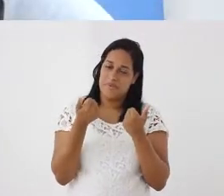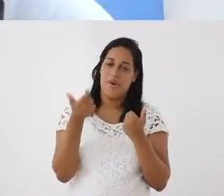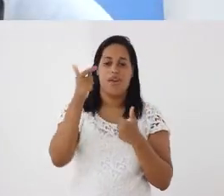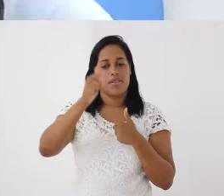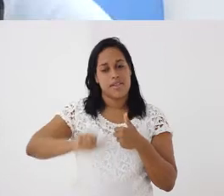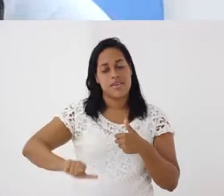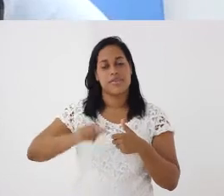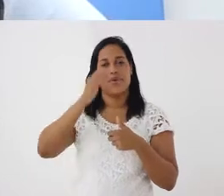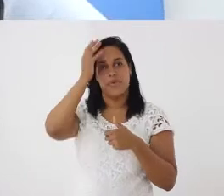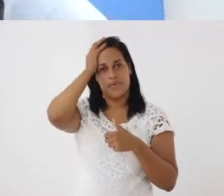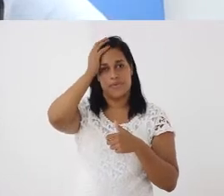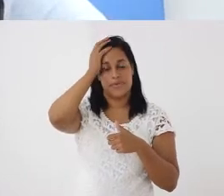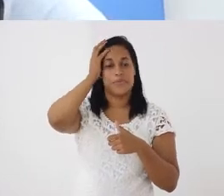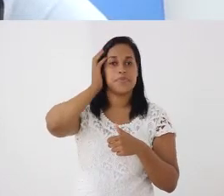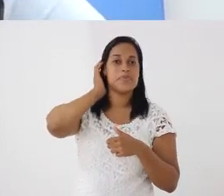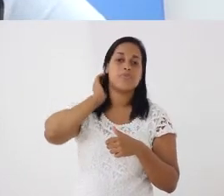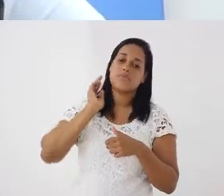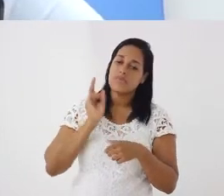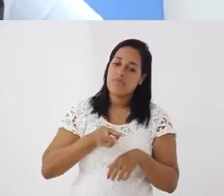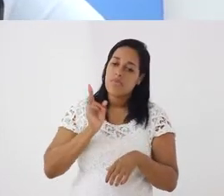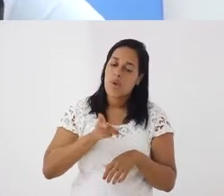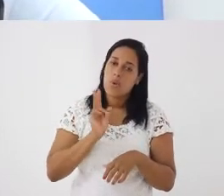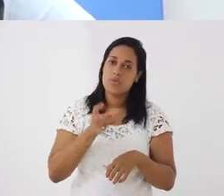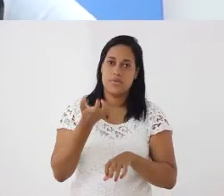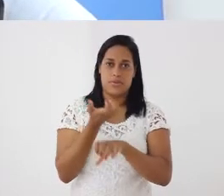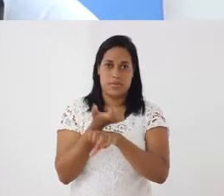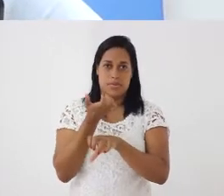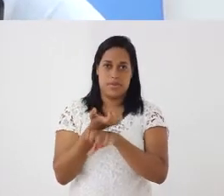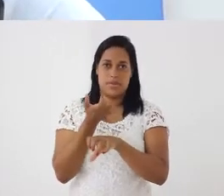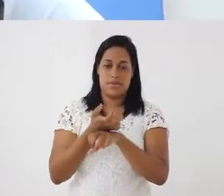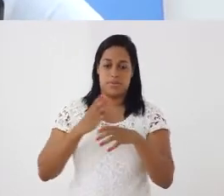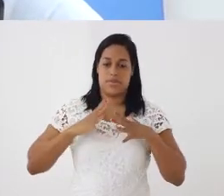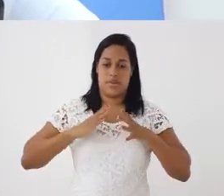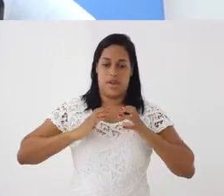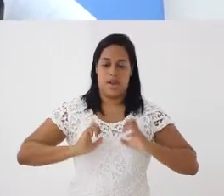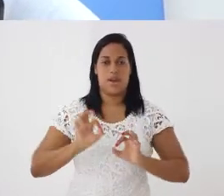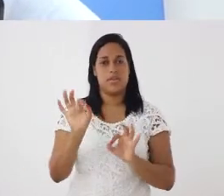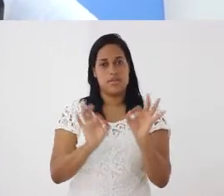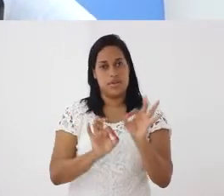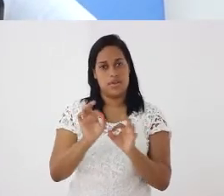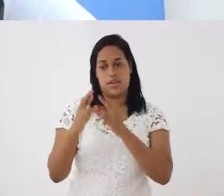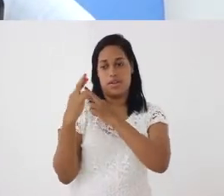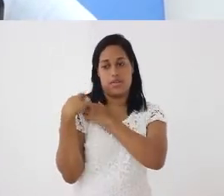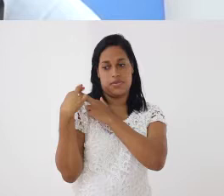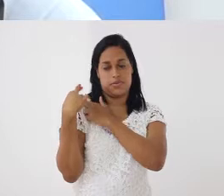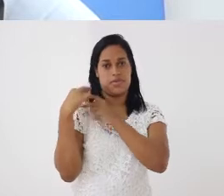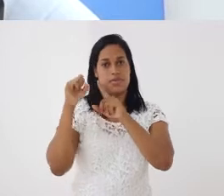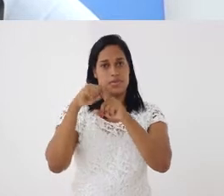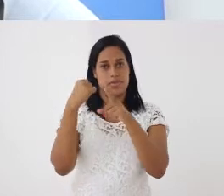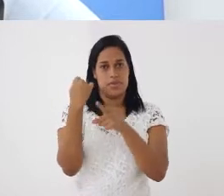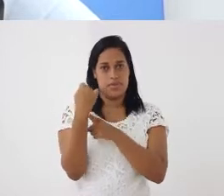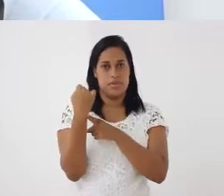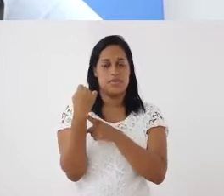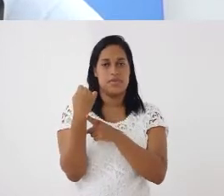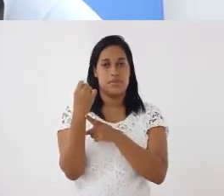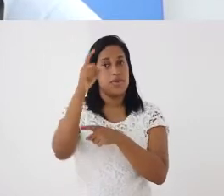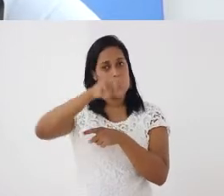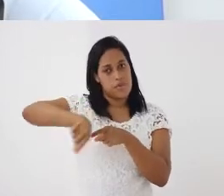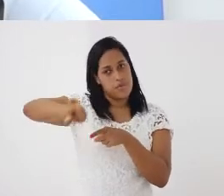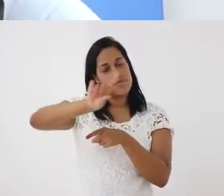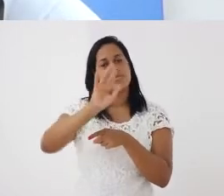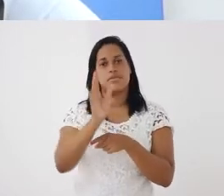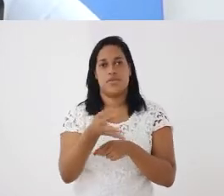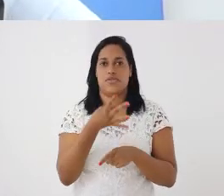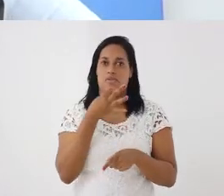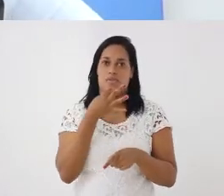pessoal, estamos de volta. Continuamos na disciplina Ética Organizacional e Responsabilidade Social. Como vocês